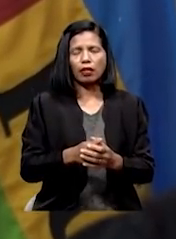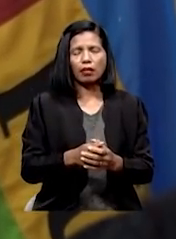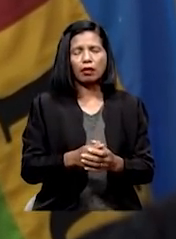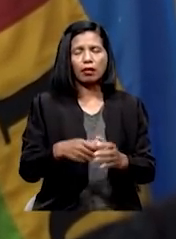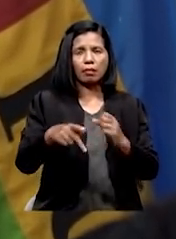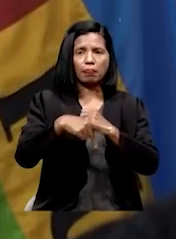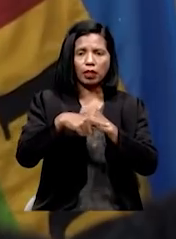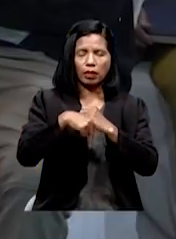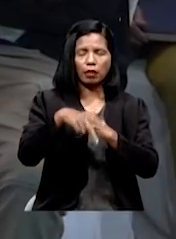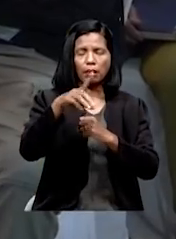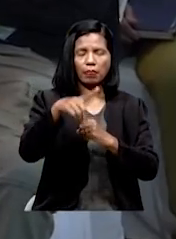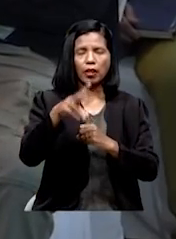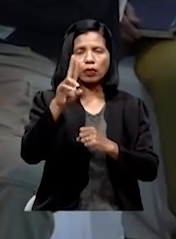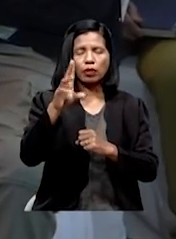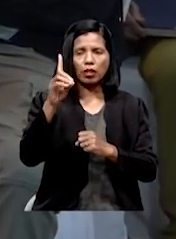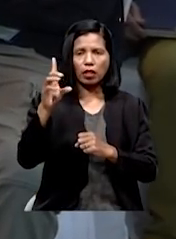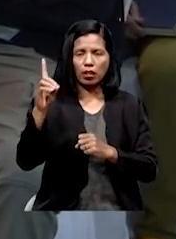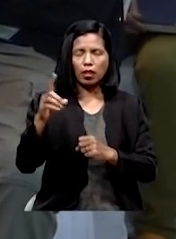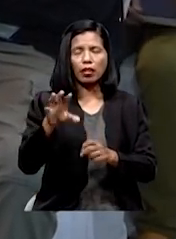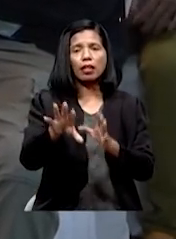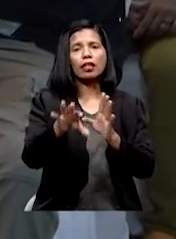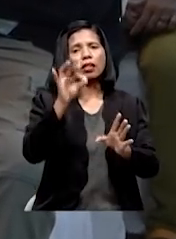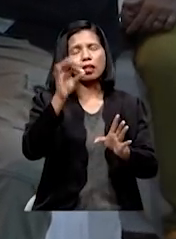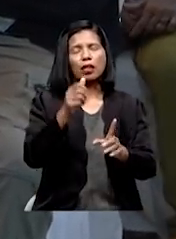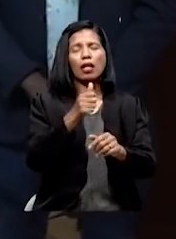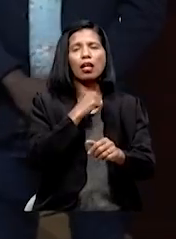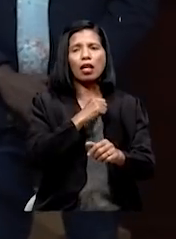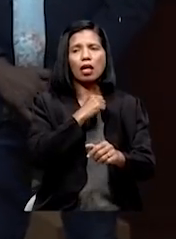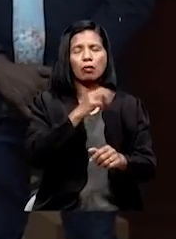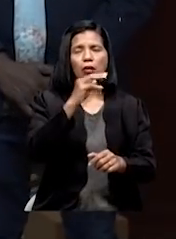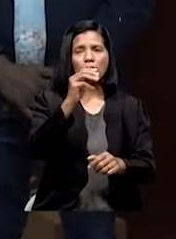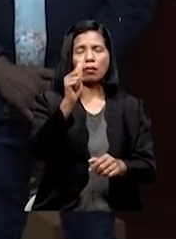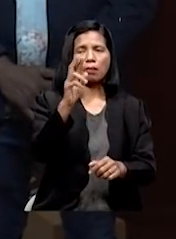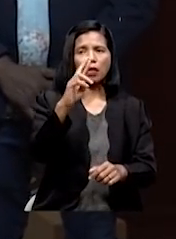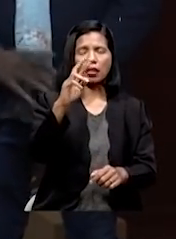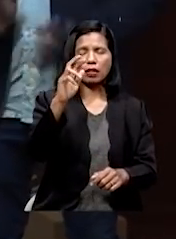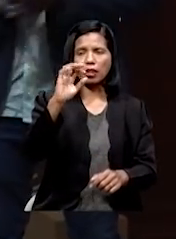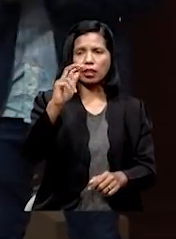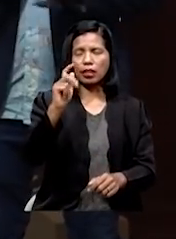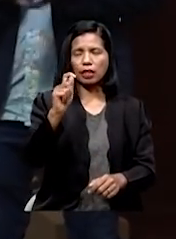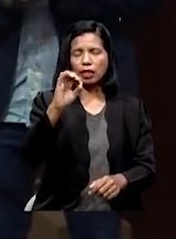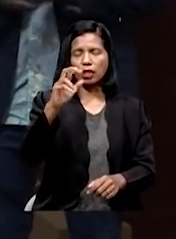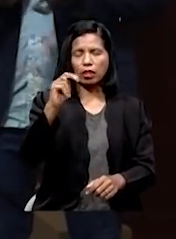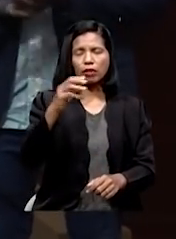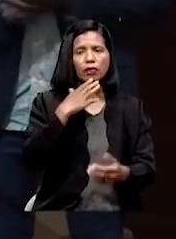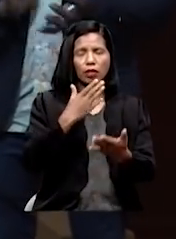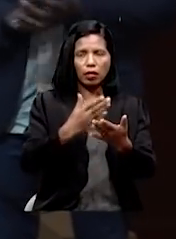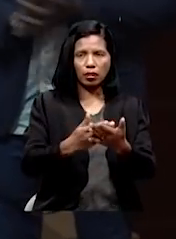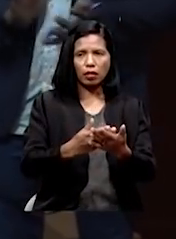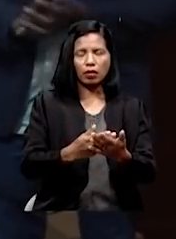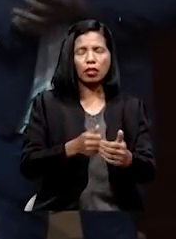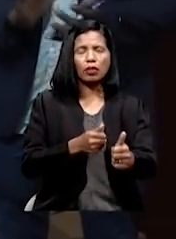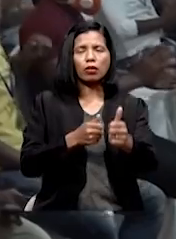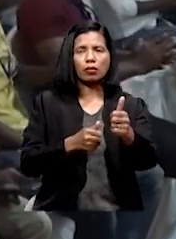União Desenvolvimento Democrático, Hili ex-padre Martinho Germano da Silva Guzmão, também é qualidade no preenche